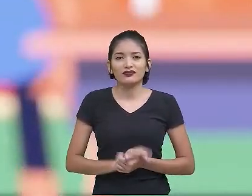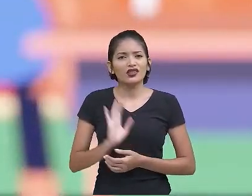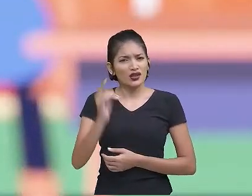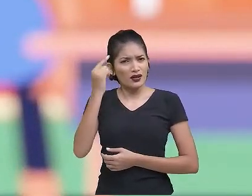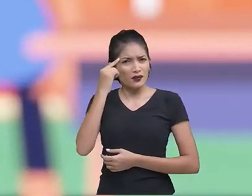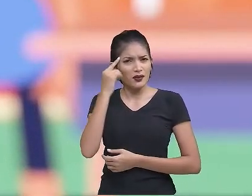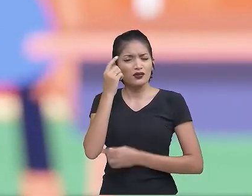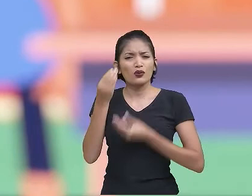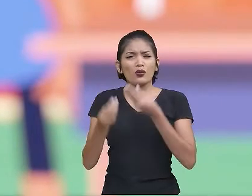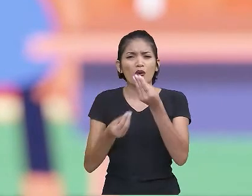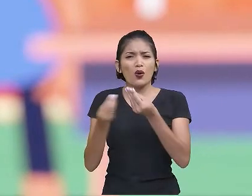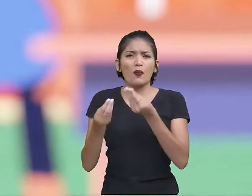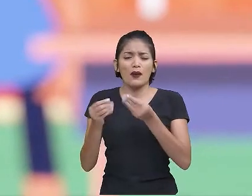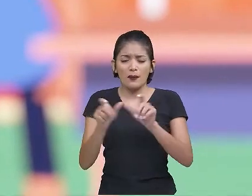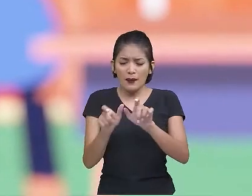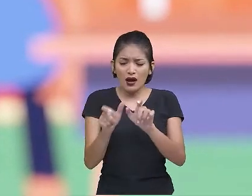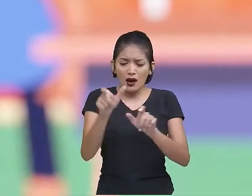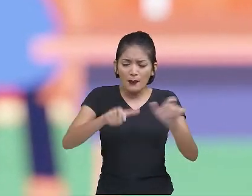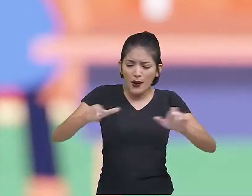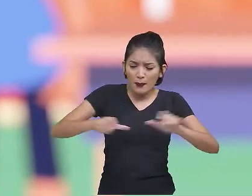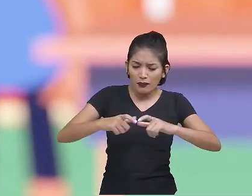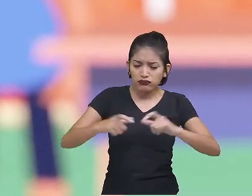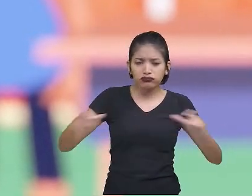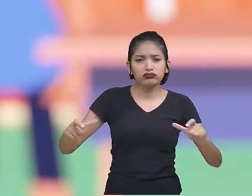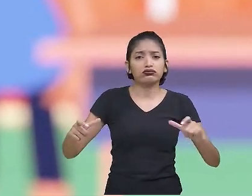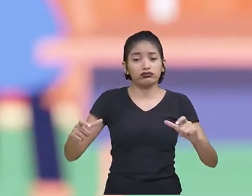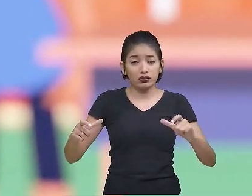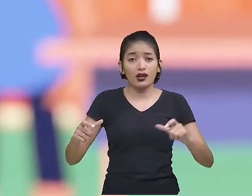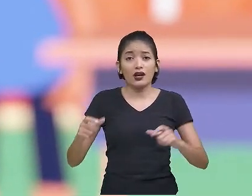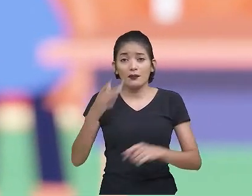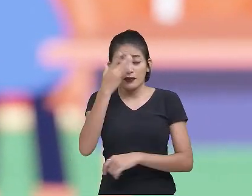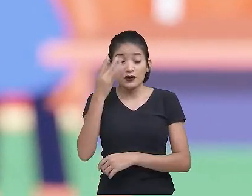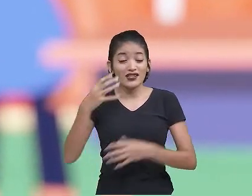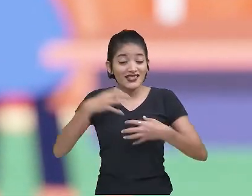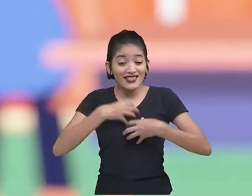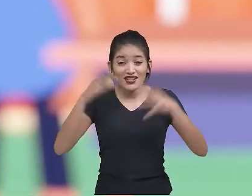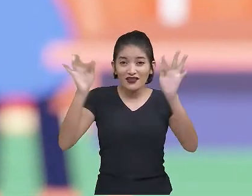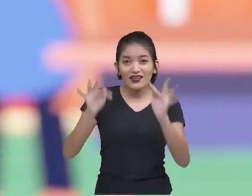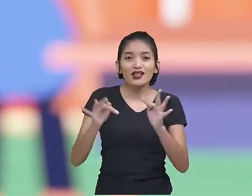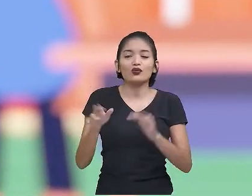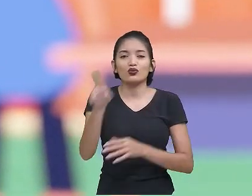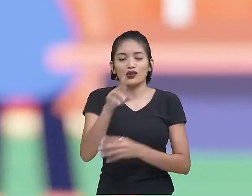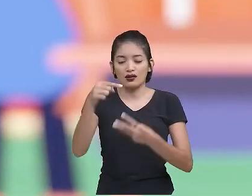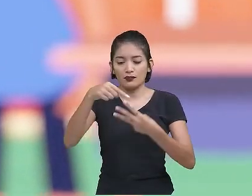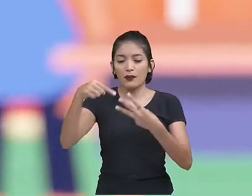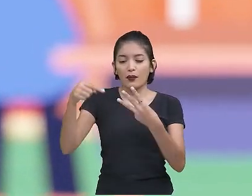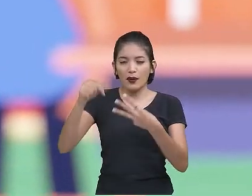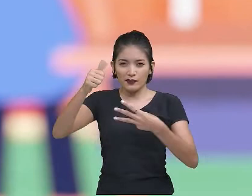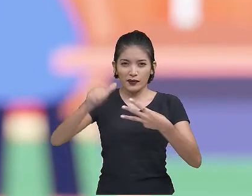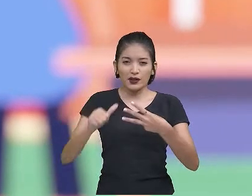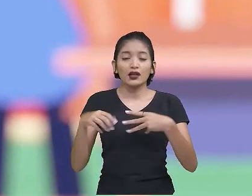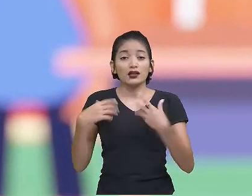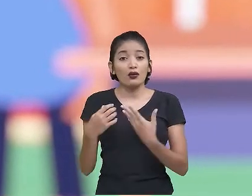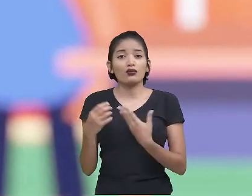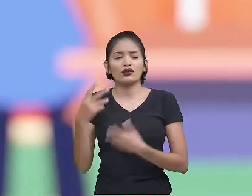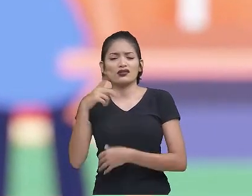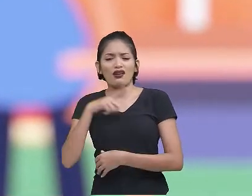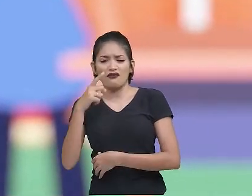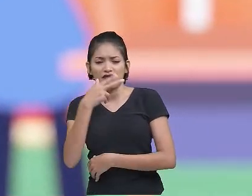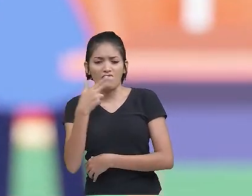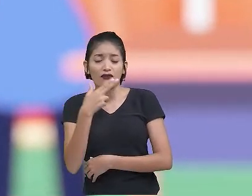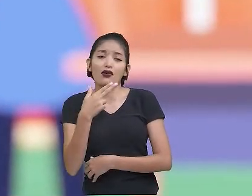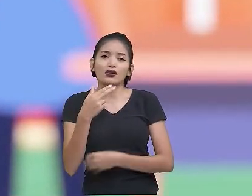pessoas seriam mais felizes se todos usassem sempre essas três peneiras? Da próxima vez que surgir um boato por aí, passem-no nas